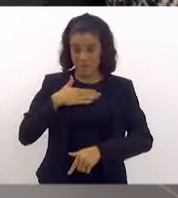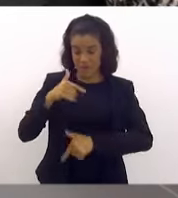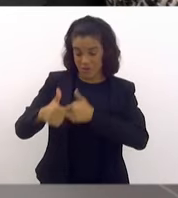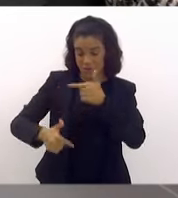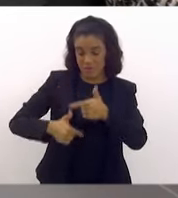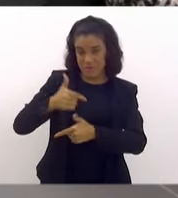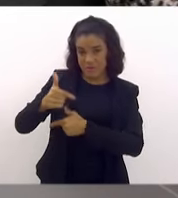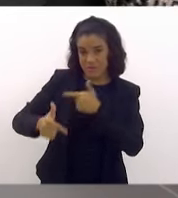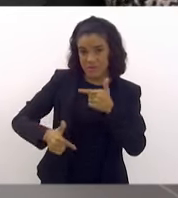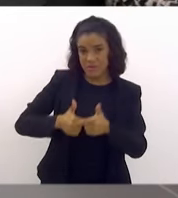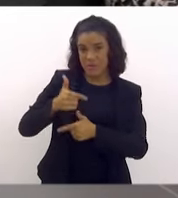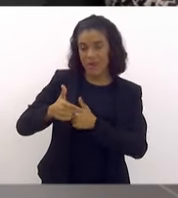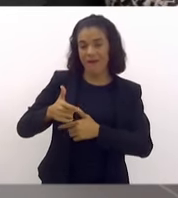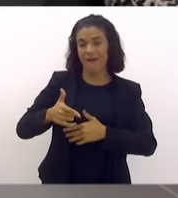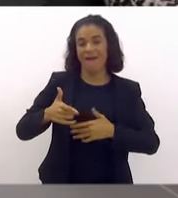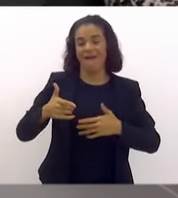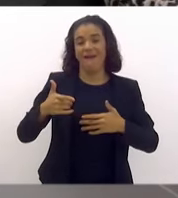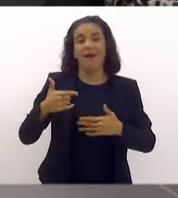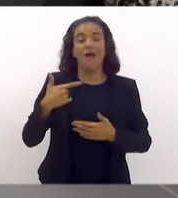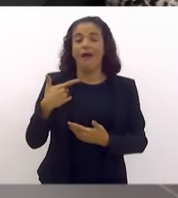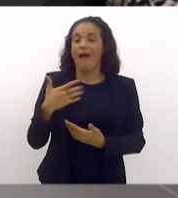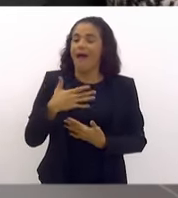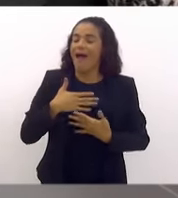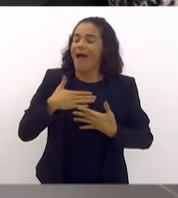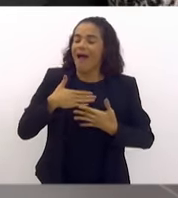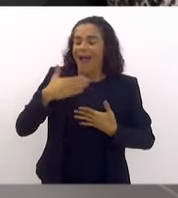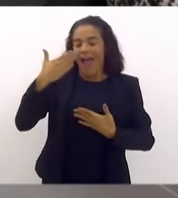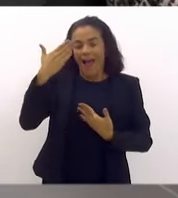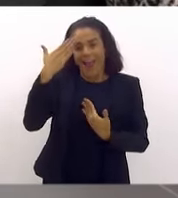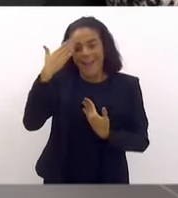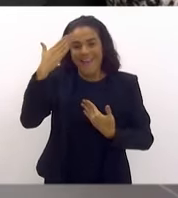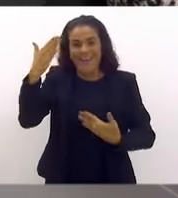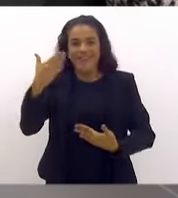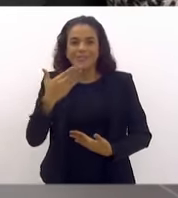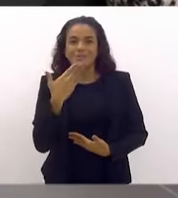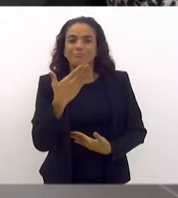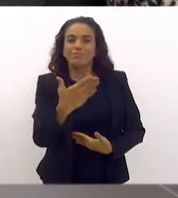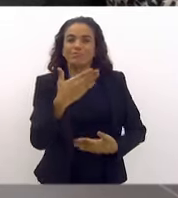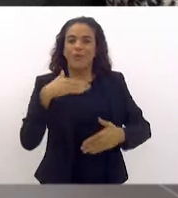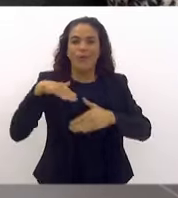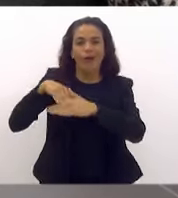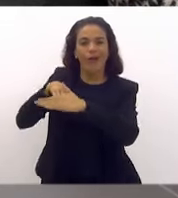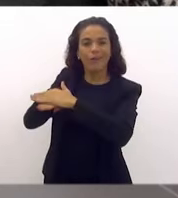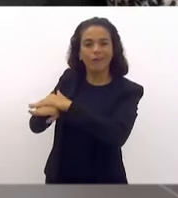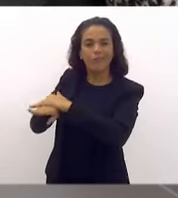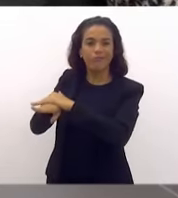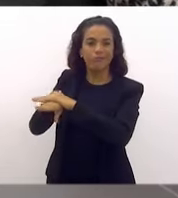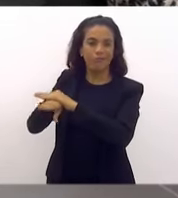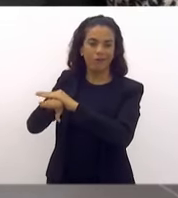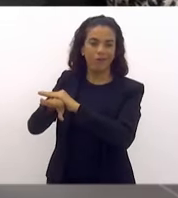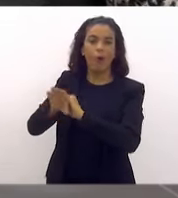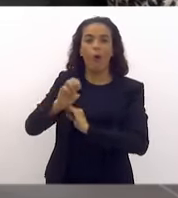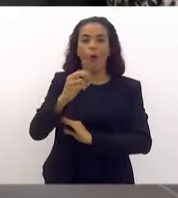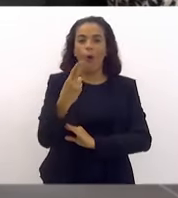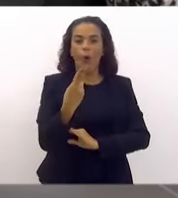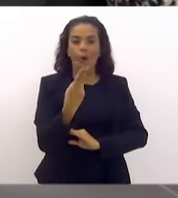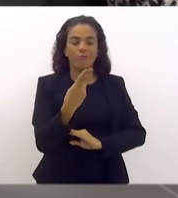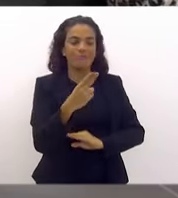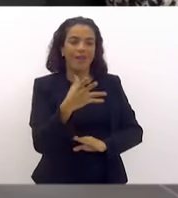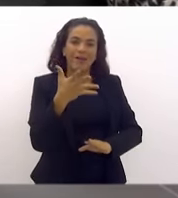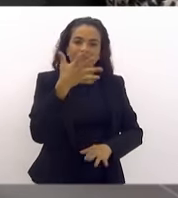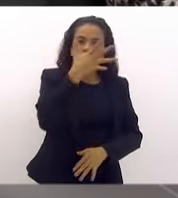Funcional a alegria de pedir uma absolvição de pedir um arquivamento é o